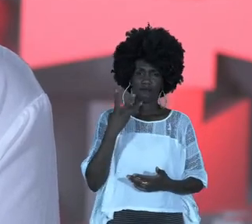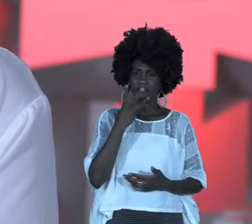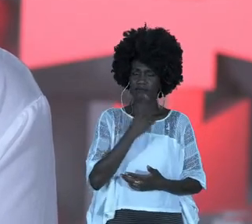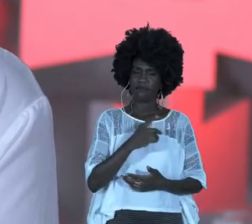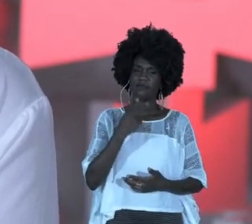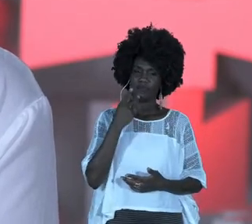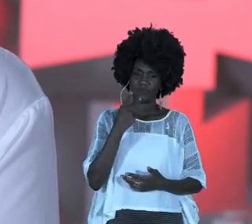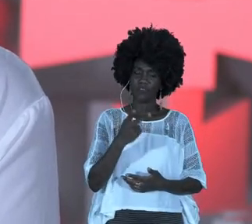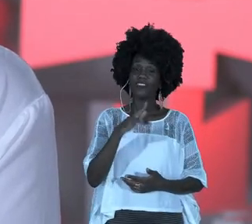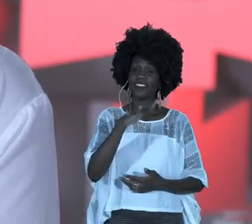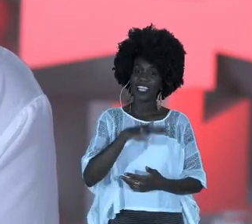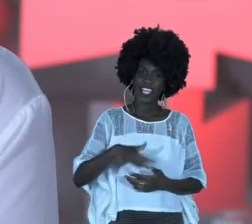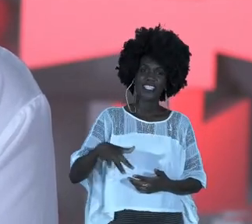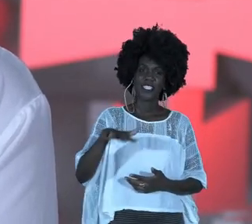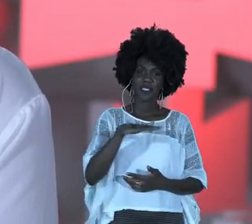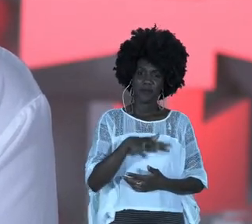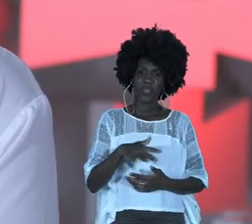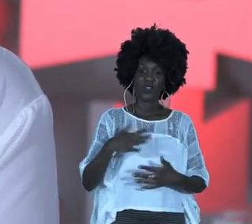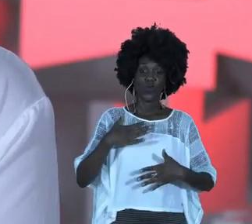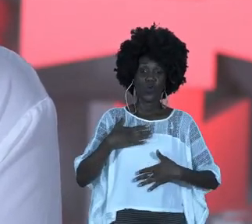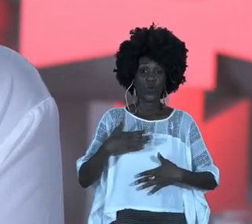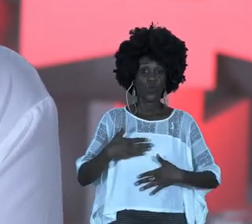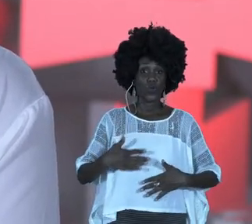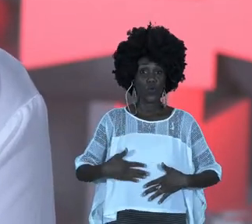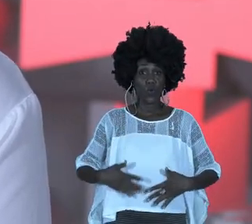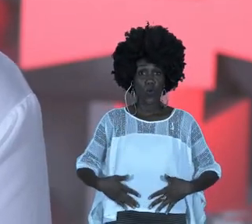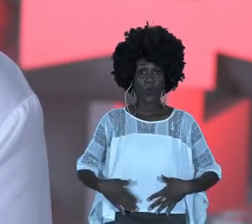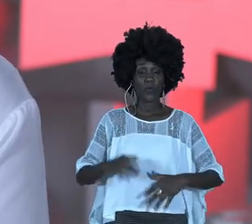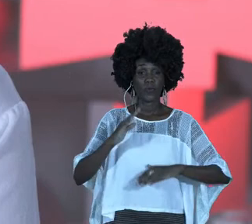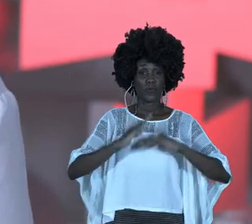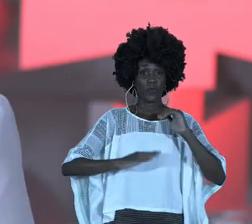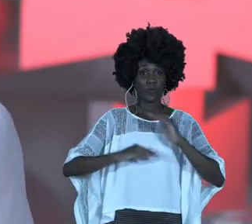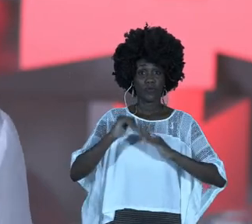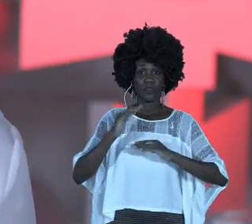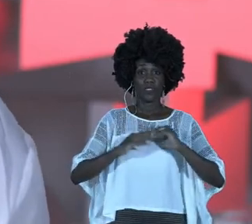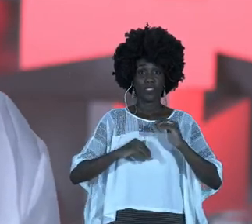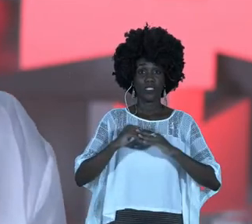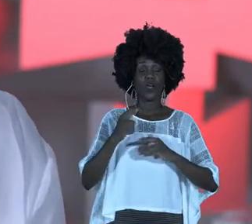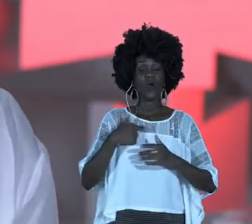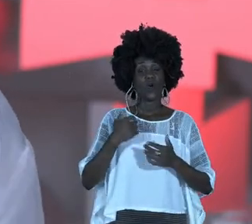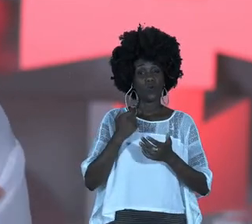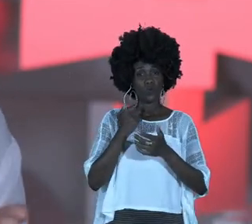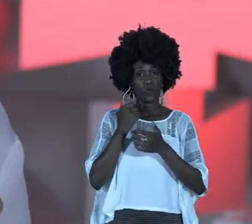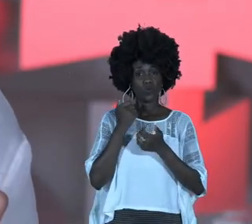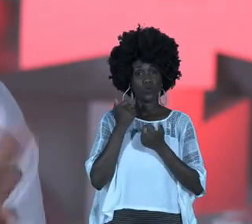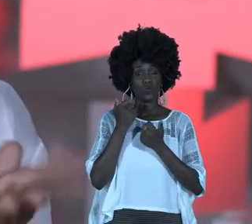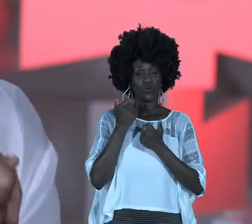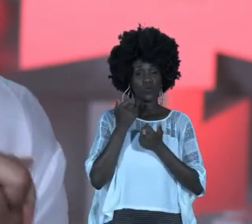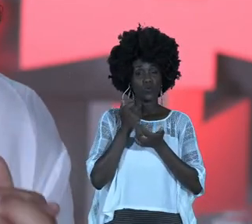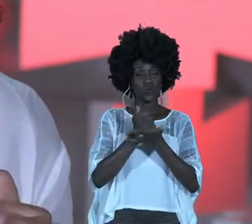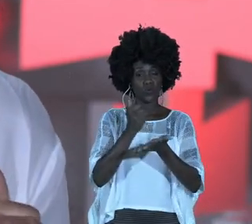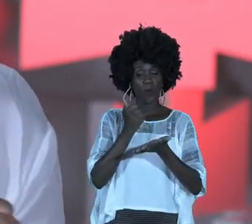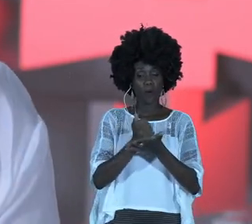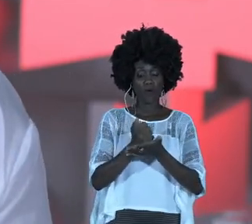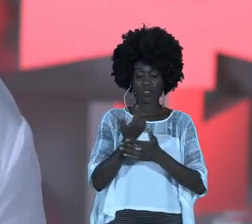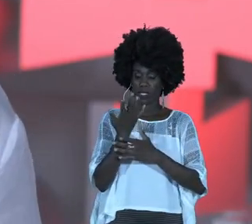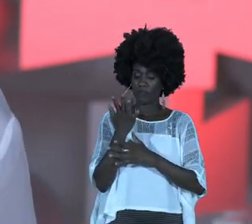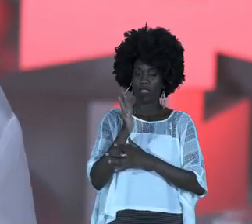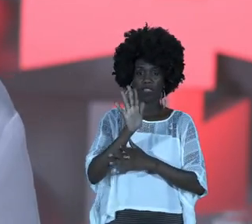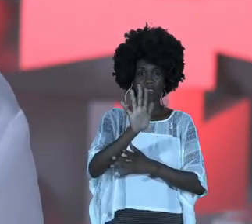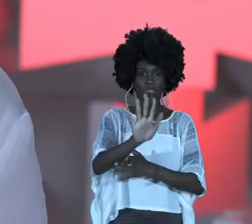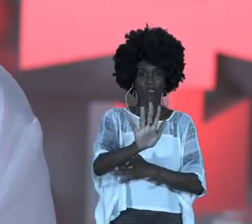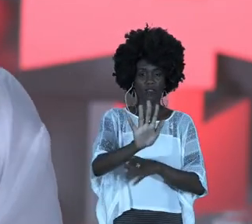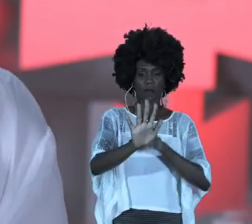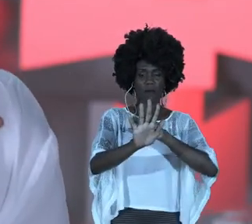eu falo dessa espacialidade do corpo do artista com o suporte, onde ele vai colocar a mão, ele vai